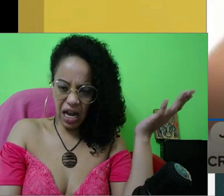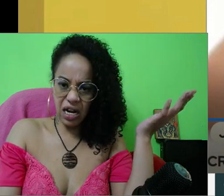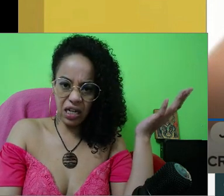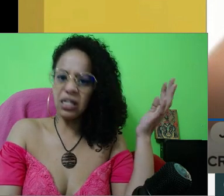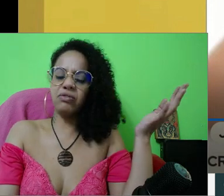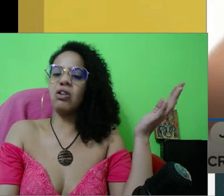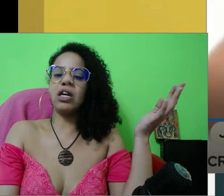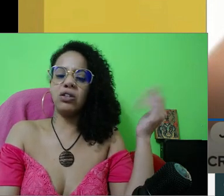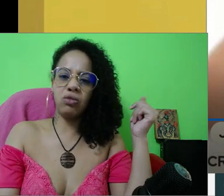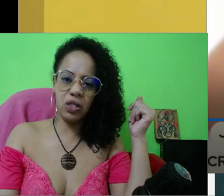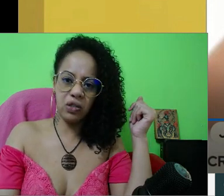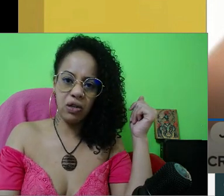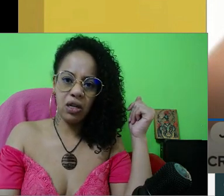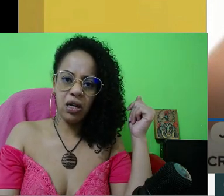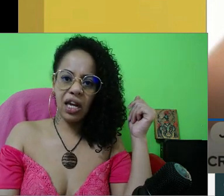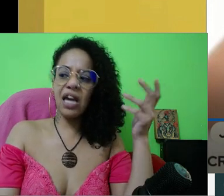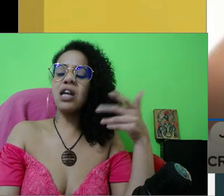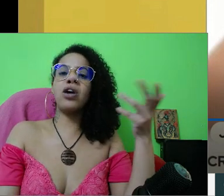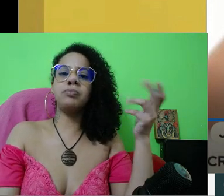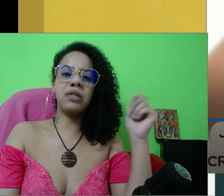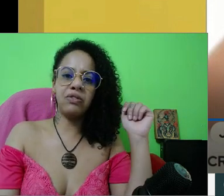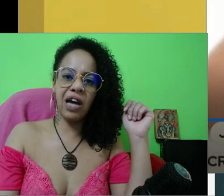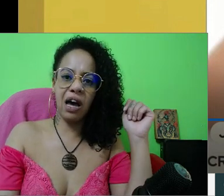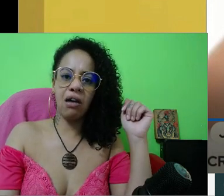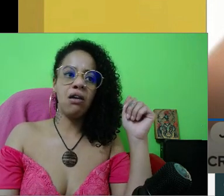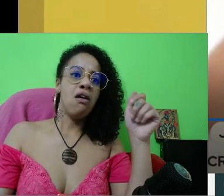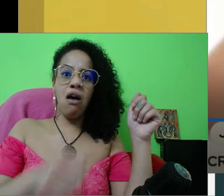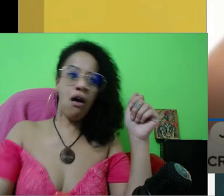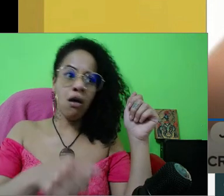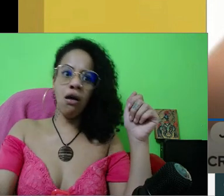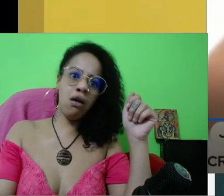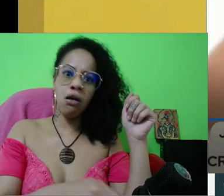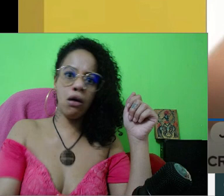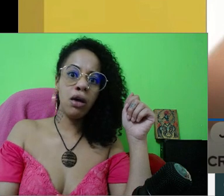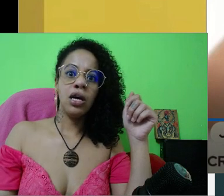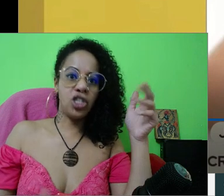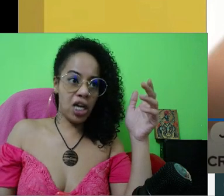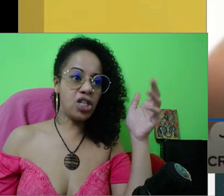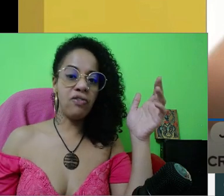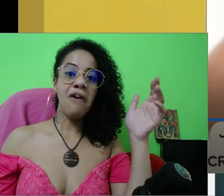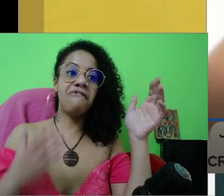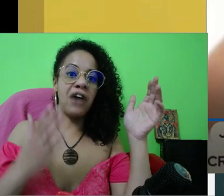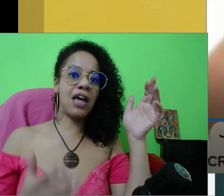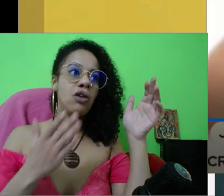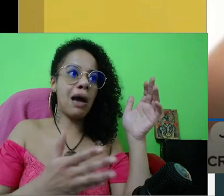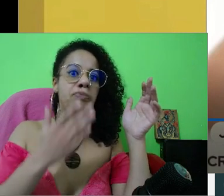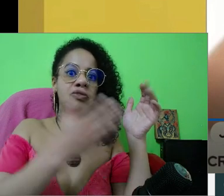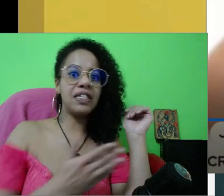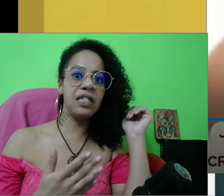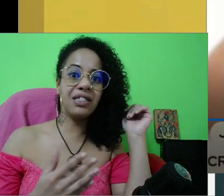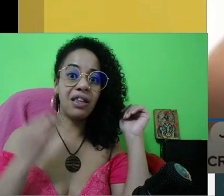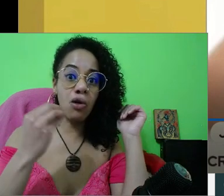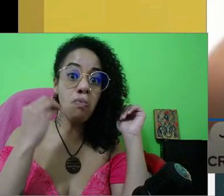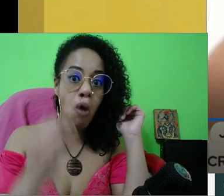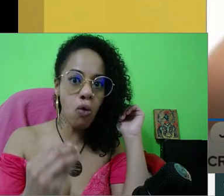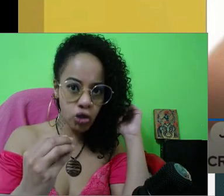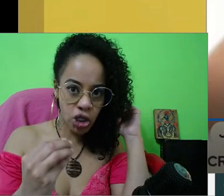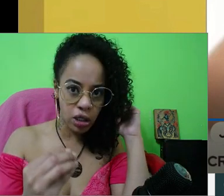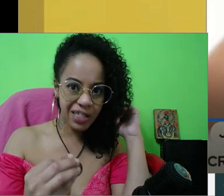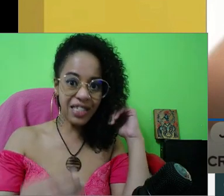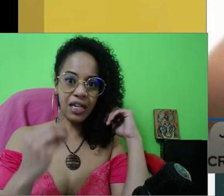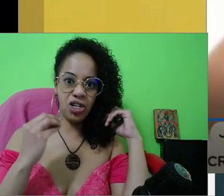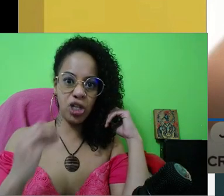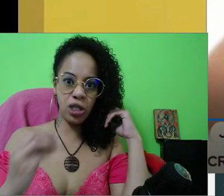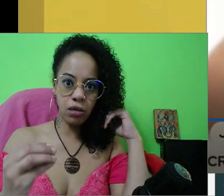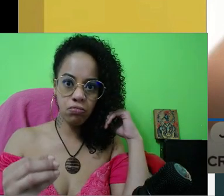que vocês querem que que vocês tão ganhando com isso quem é mais para vocês ficar ah ah gente vai olhar para os fascistas tem